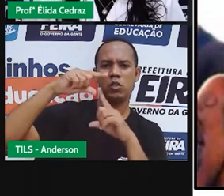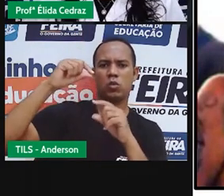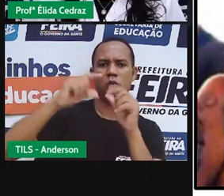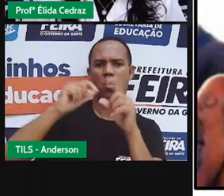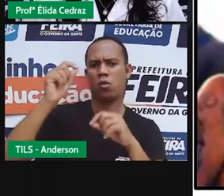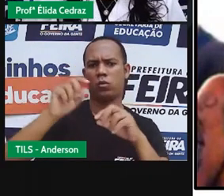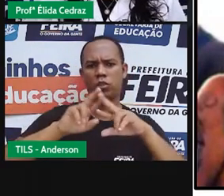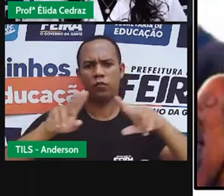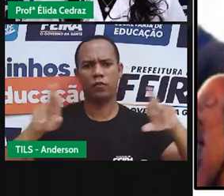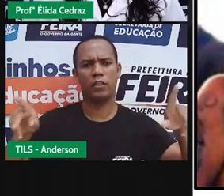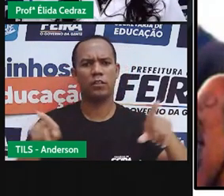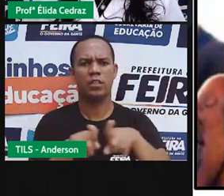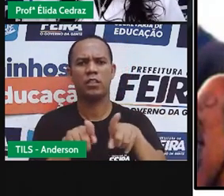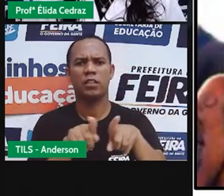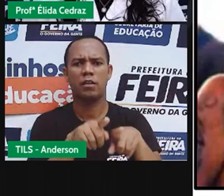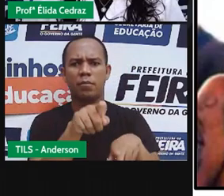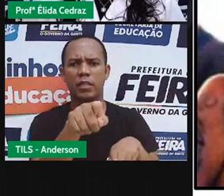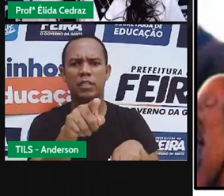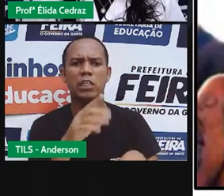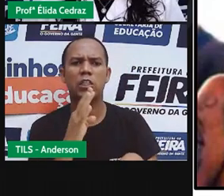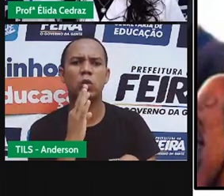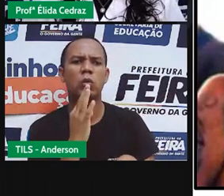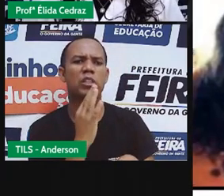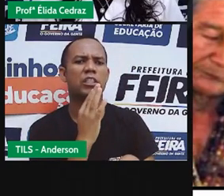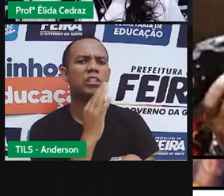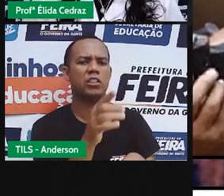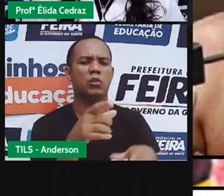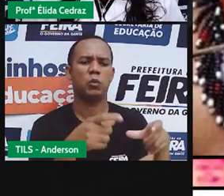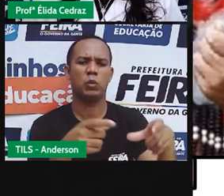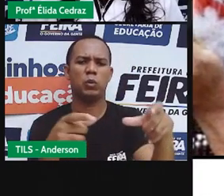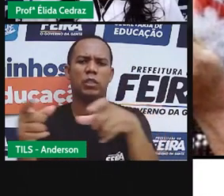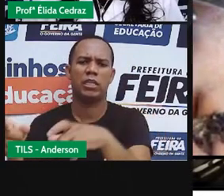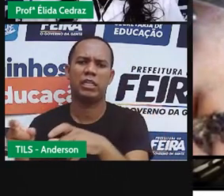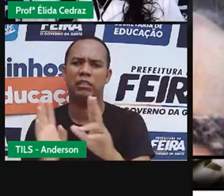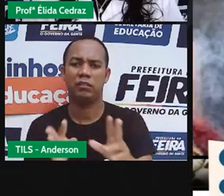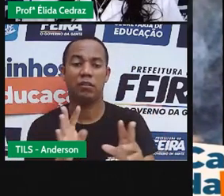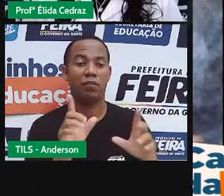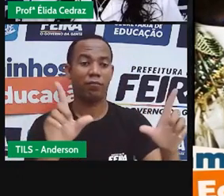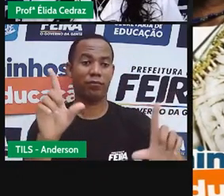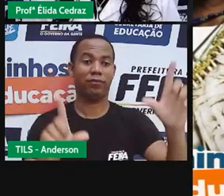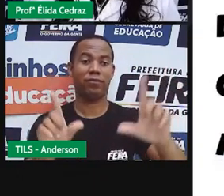conhecidos, que saem muito nos jornais e nas revistas.